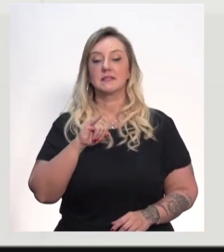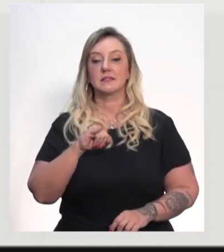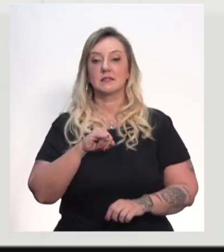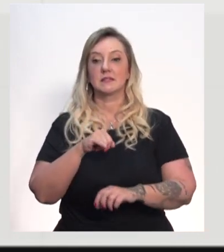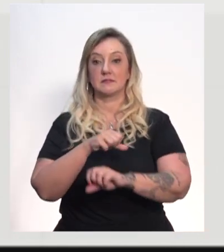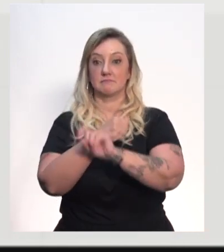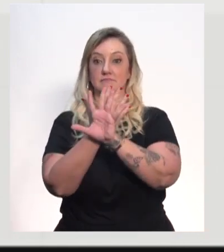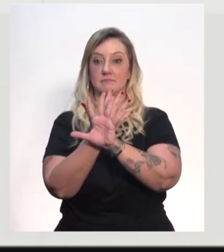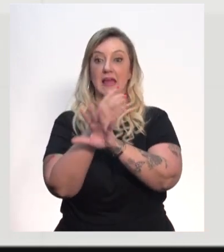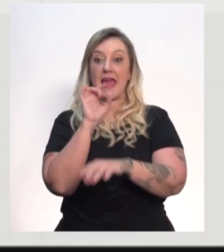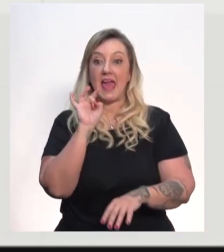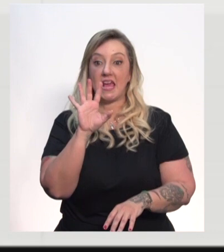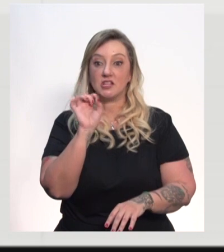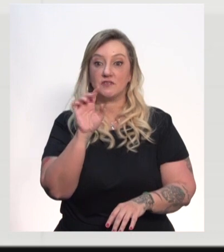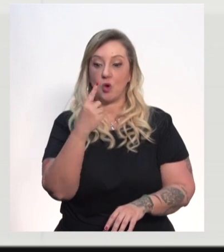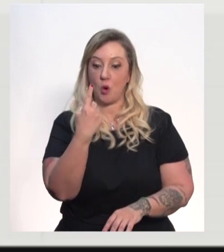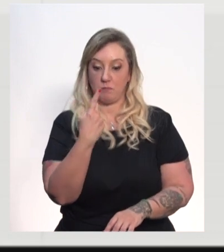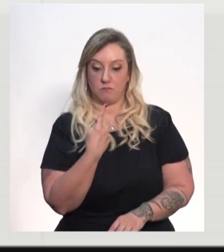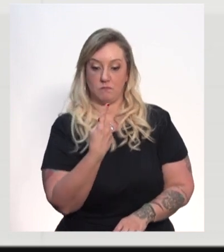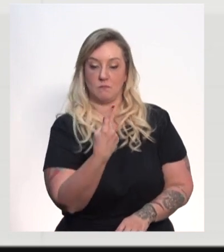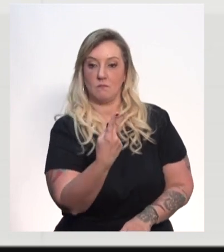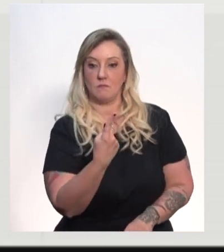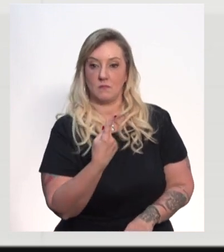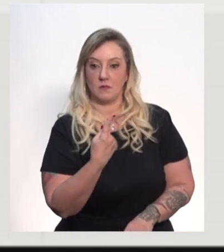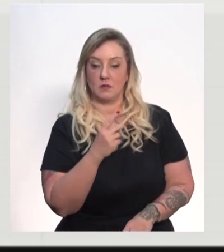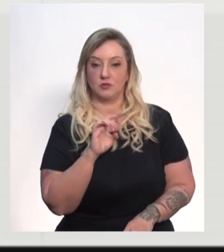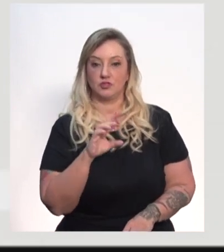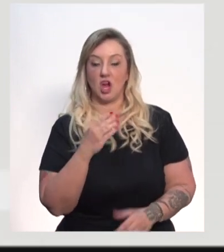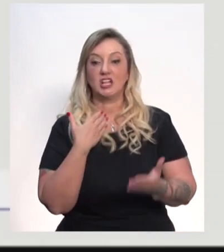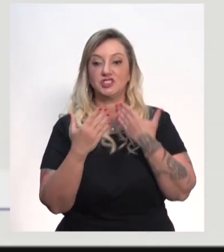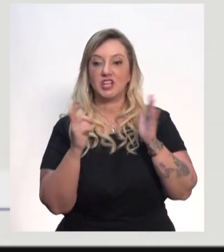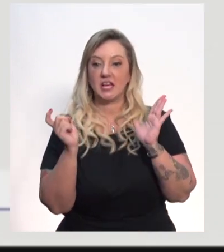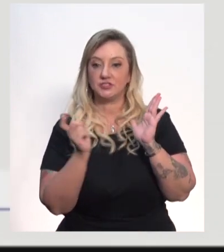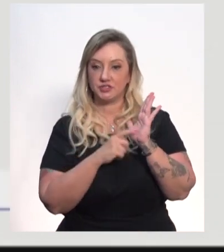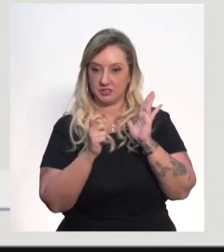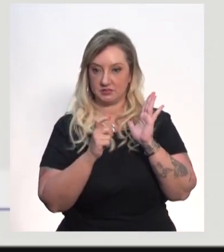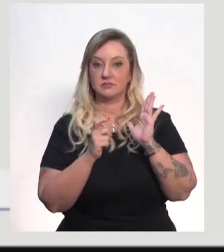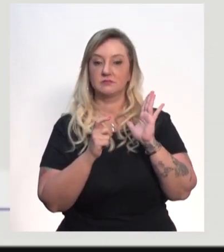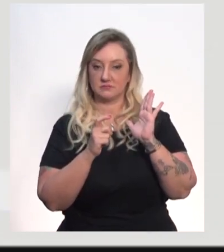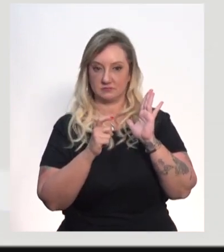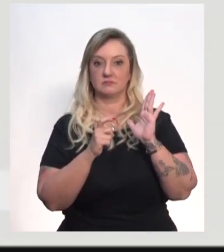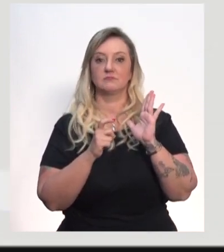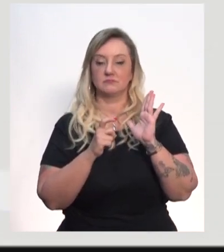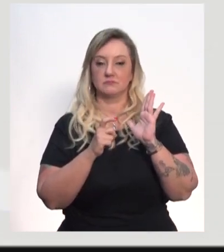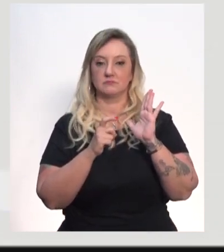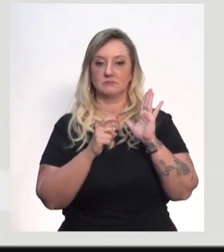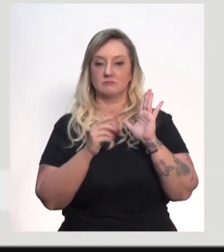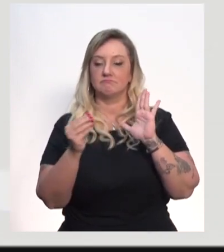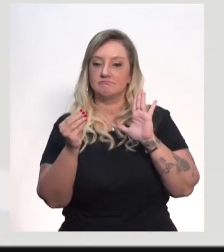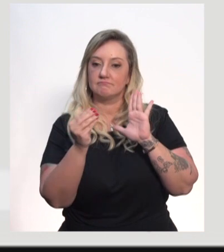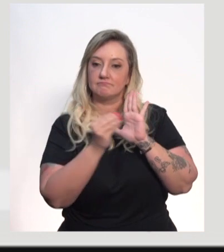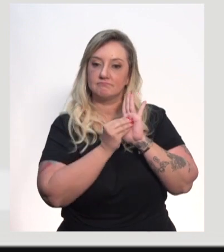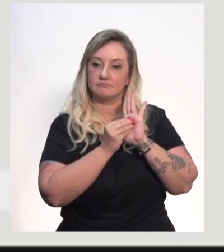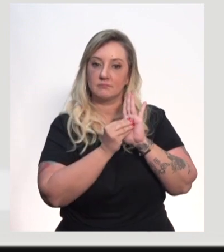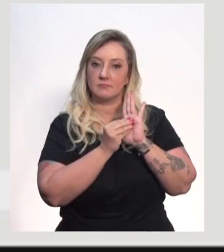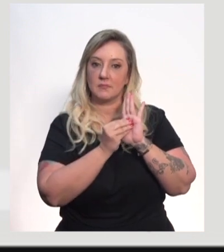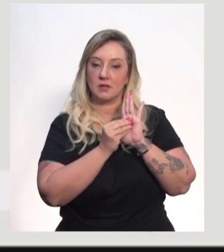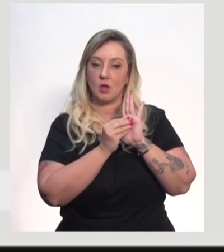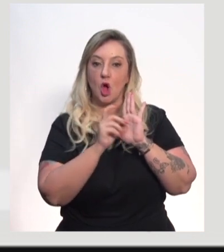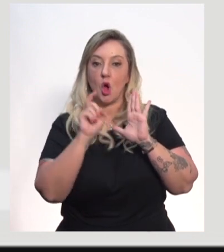compartilhar para as pessoas, pode ser pelo WhatsApp ou por e-mail, que as pessoas que tiverem esse link vão acessar a reunião